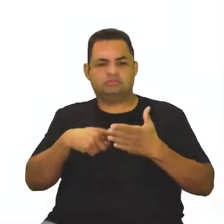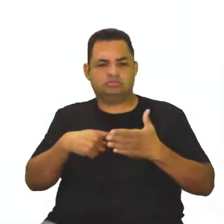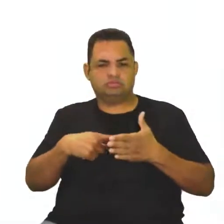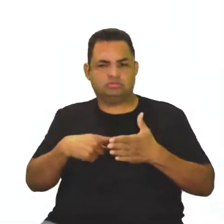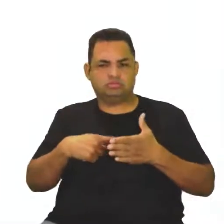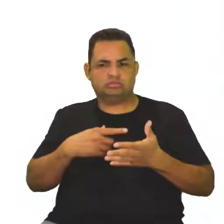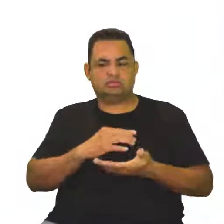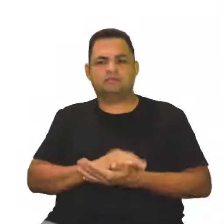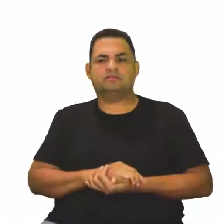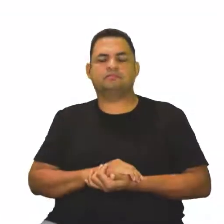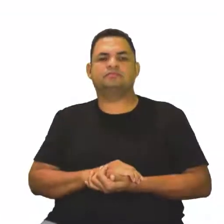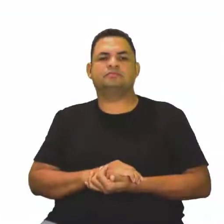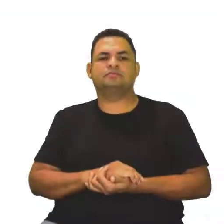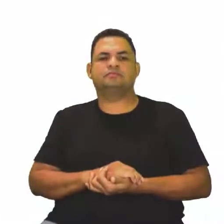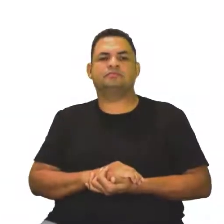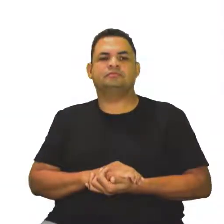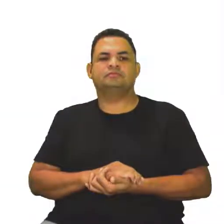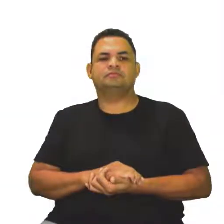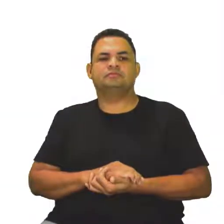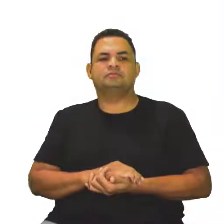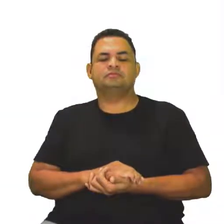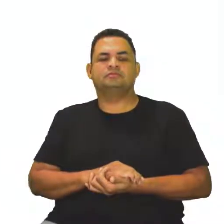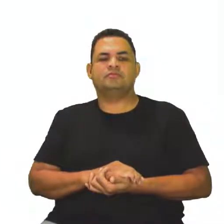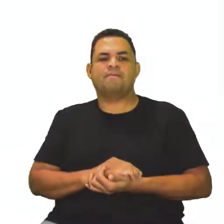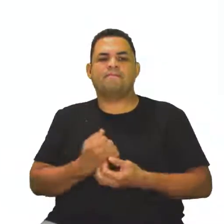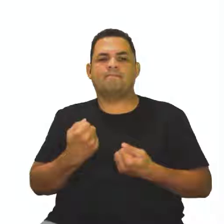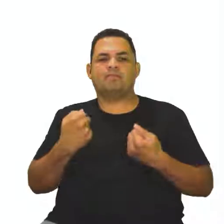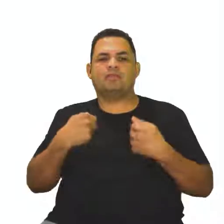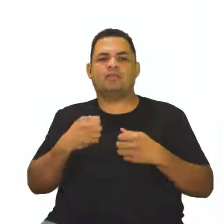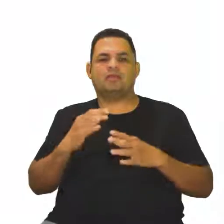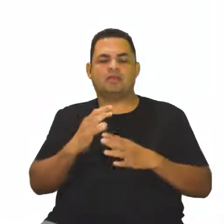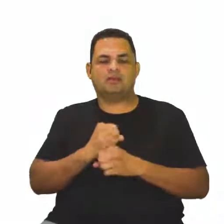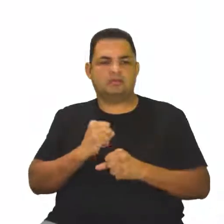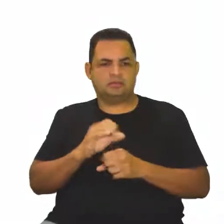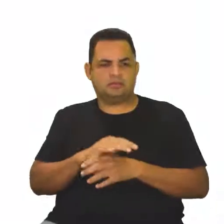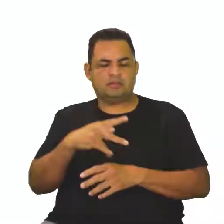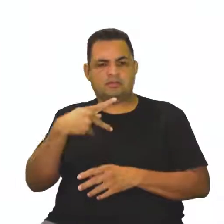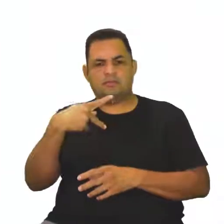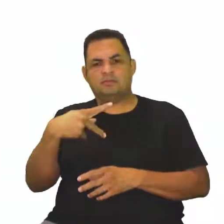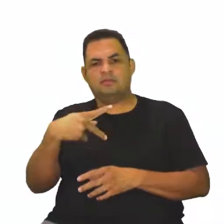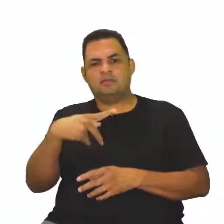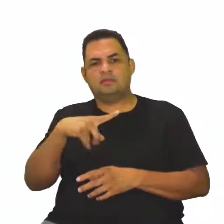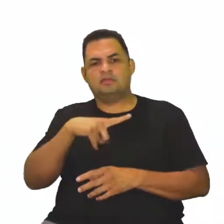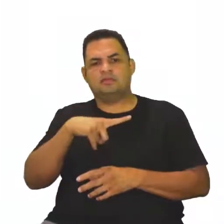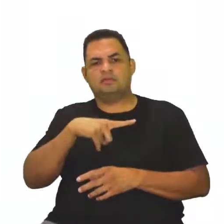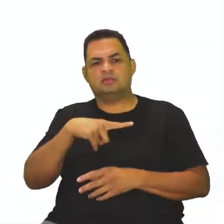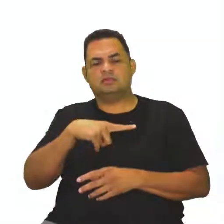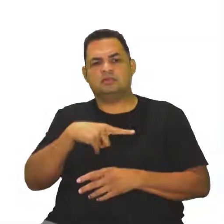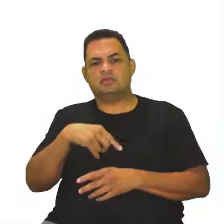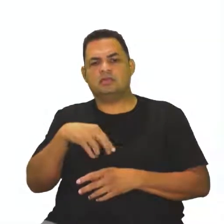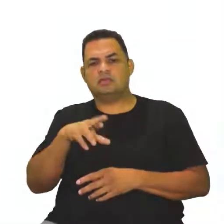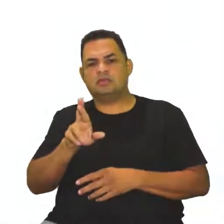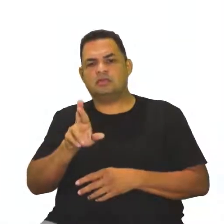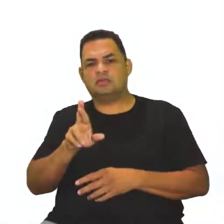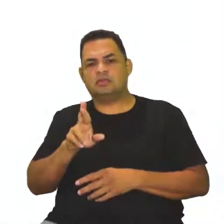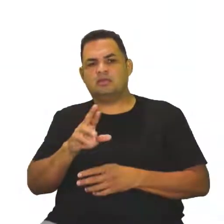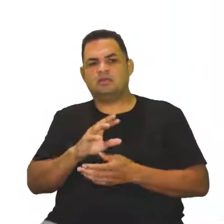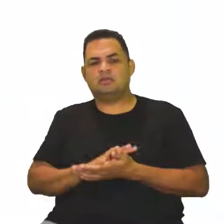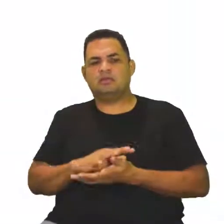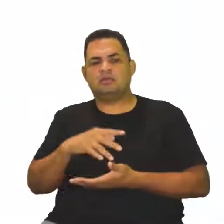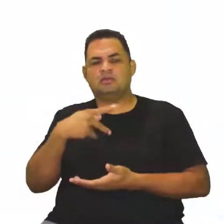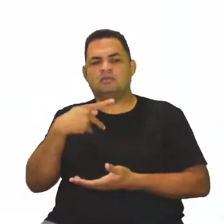anterior. E aqui, nós podemos calcular a potência quando eu tenho o quê? Resistência, ou seja, potência